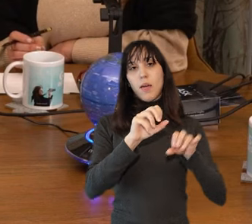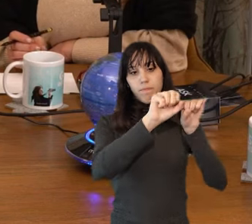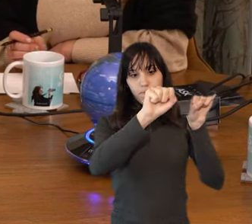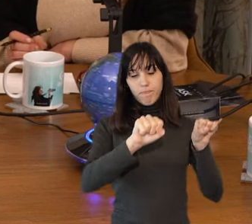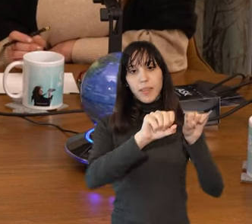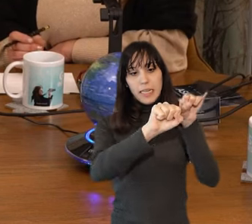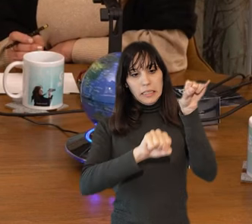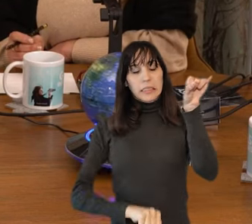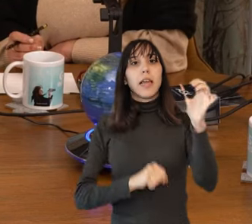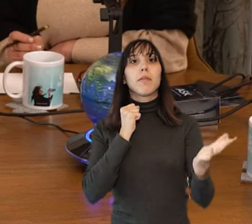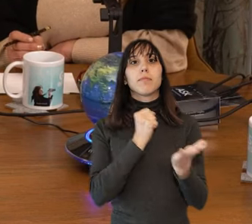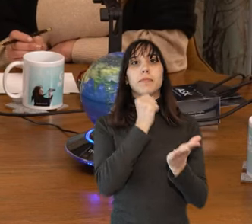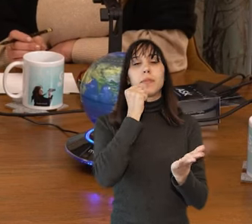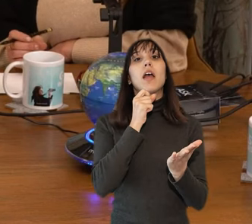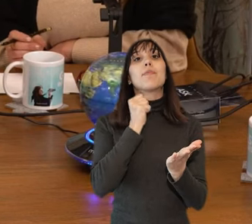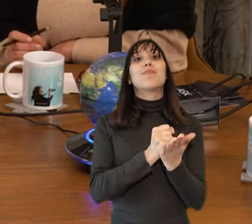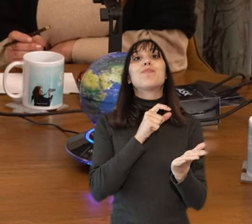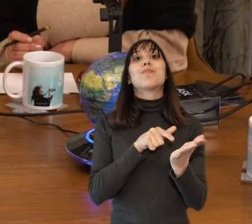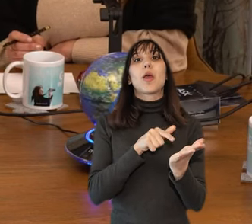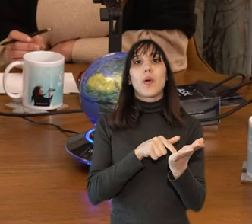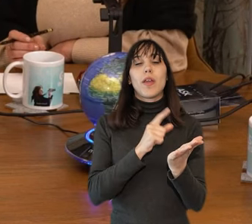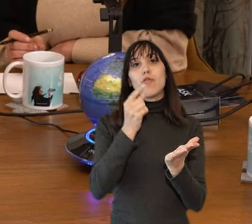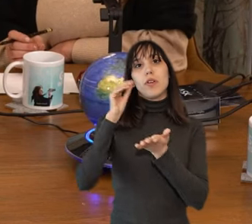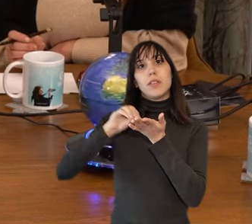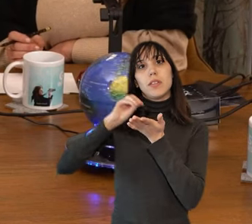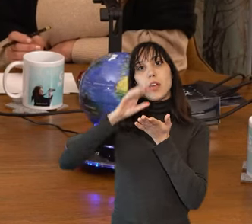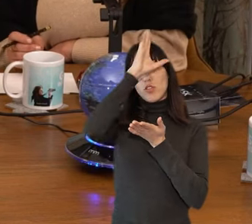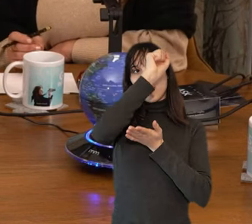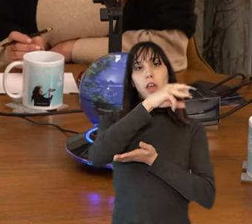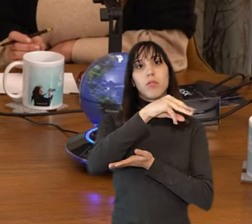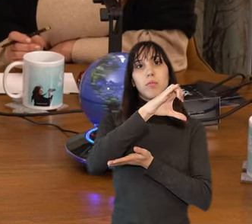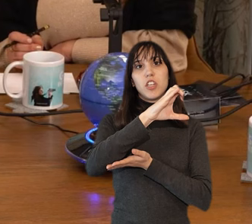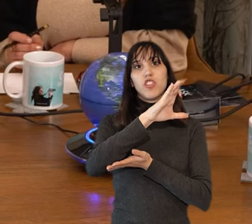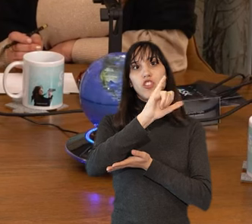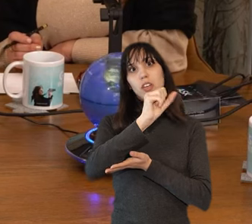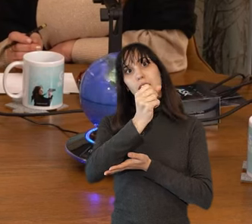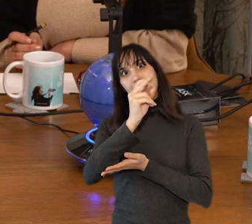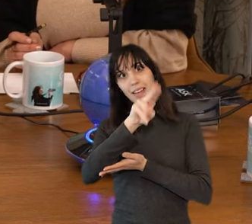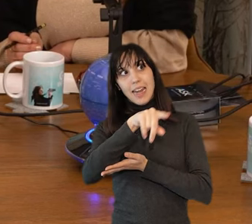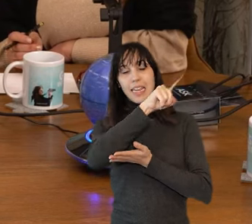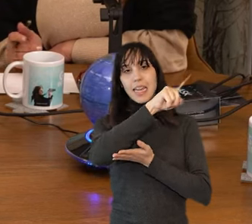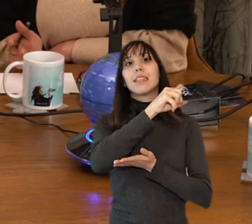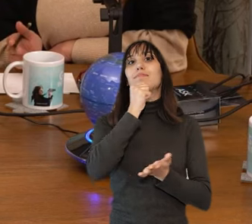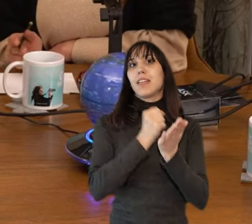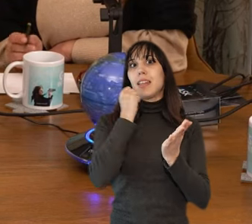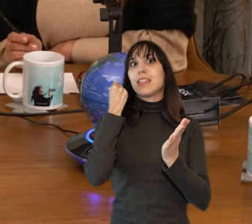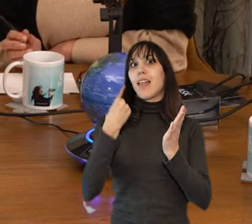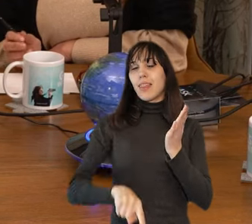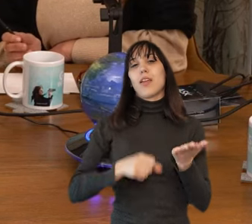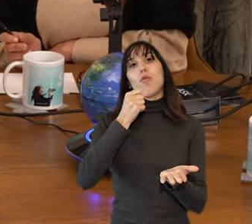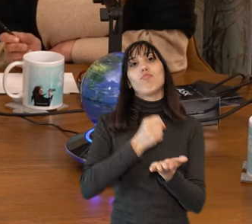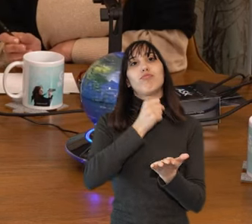a apostila é no fundo o reconhecimento pelo secretário de estado do Michigan de que a escola é credenciada portanto que temos